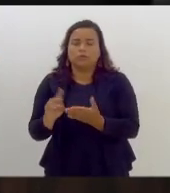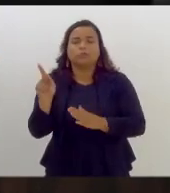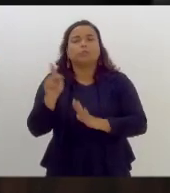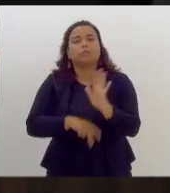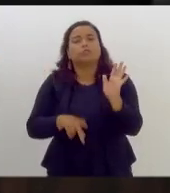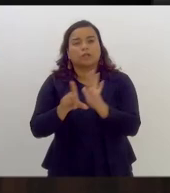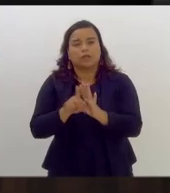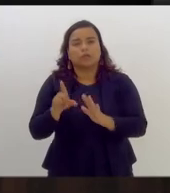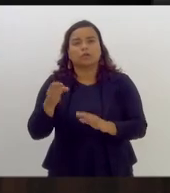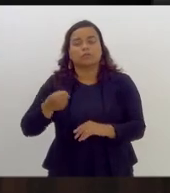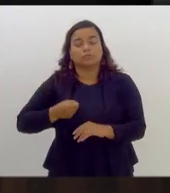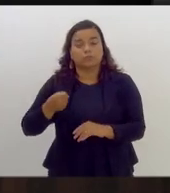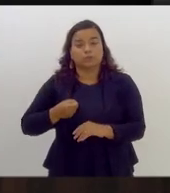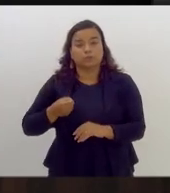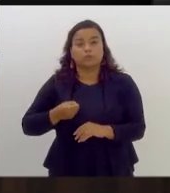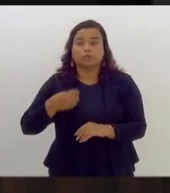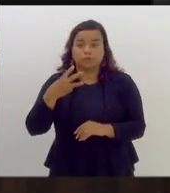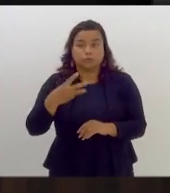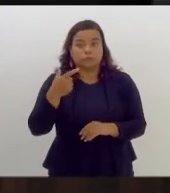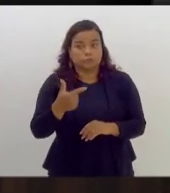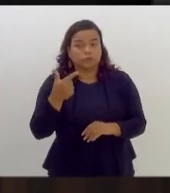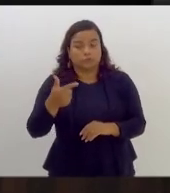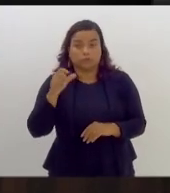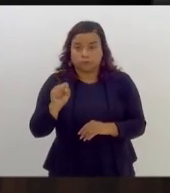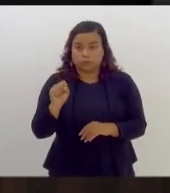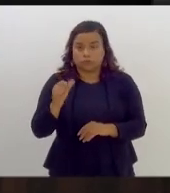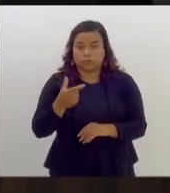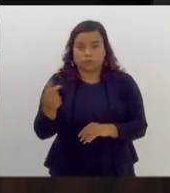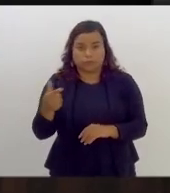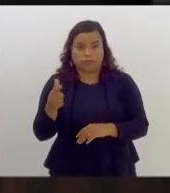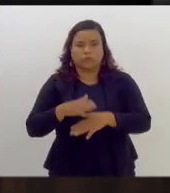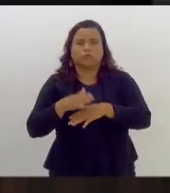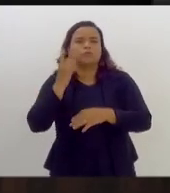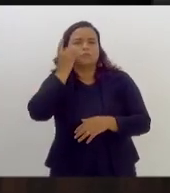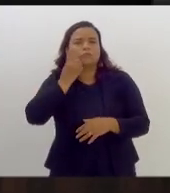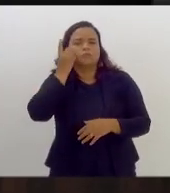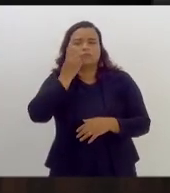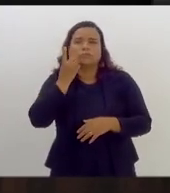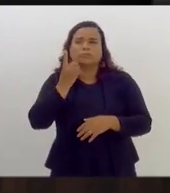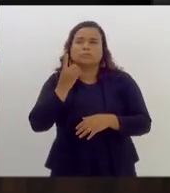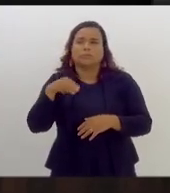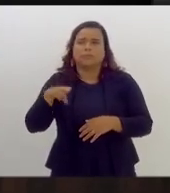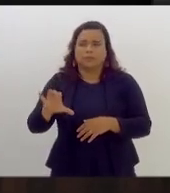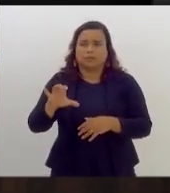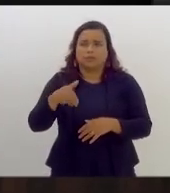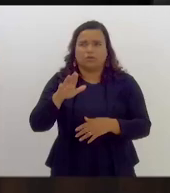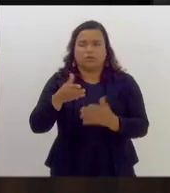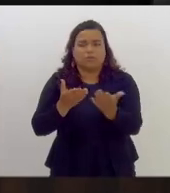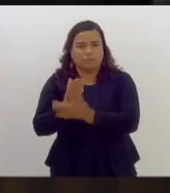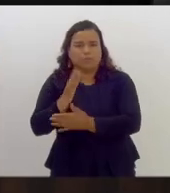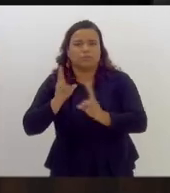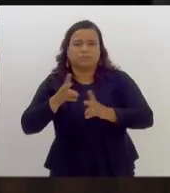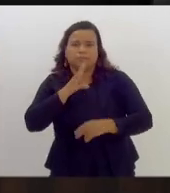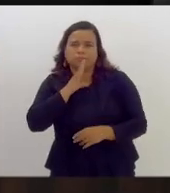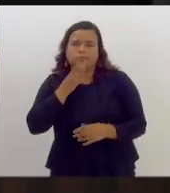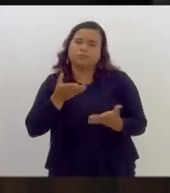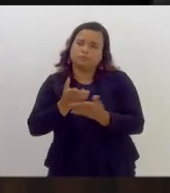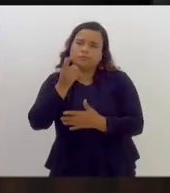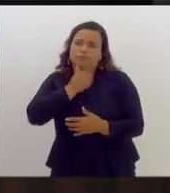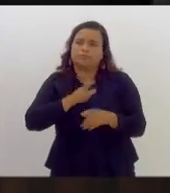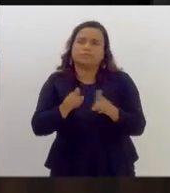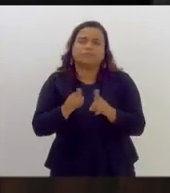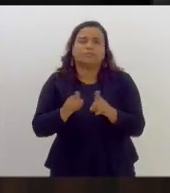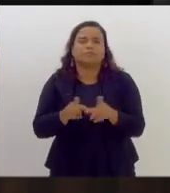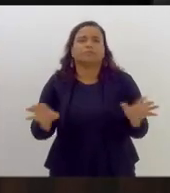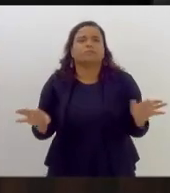Projeto de lei número 3228 de 20, deputado Carlos Mink. Senhores que aprovam, permaneçam como estão. Aprovado. Requer inclusão